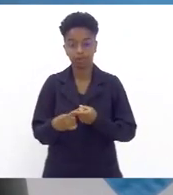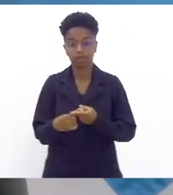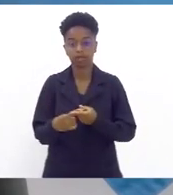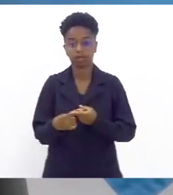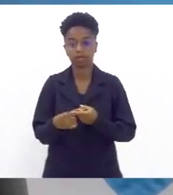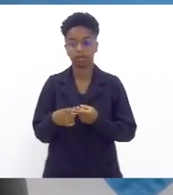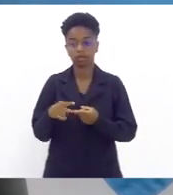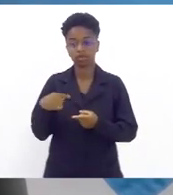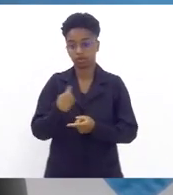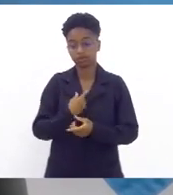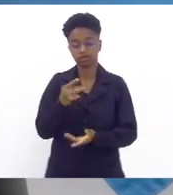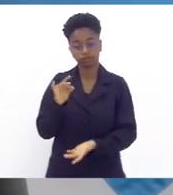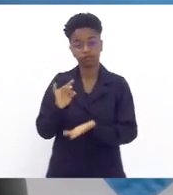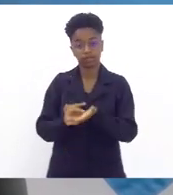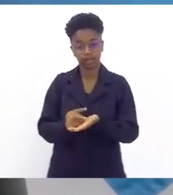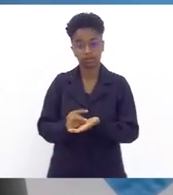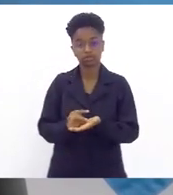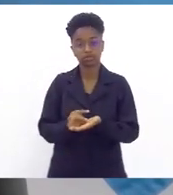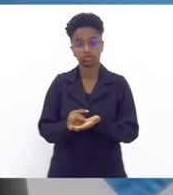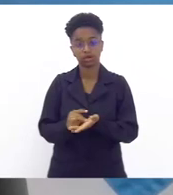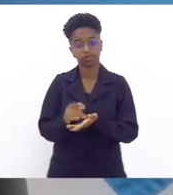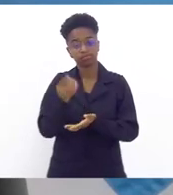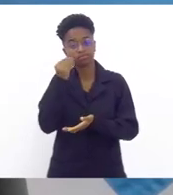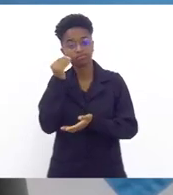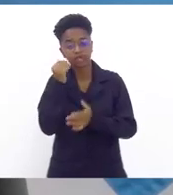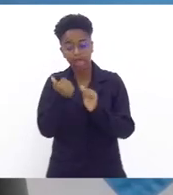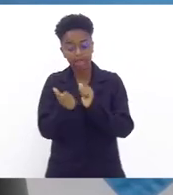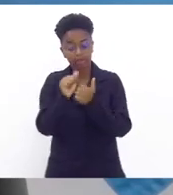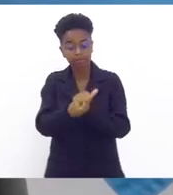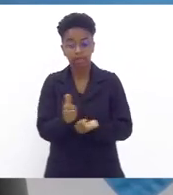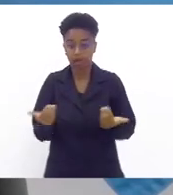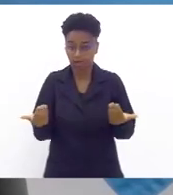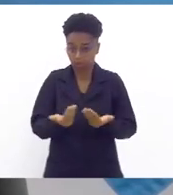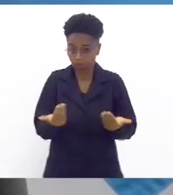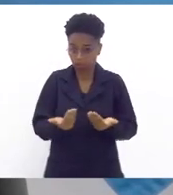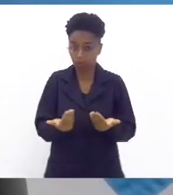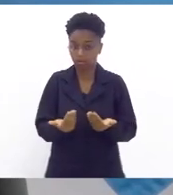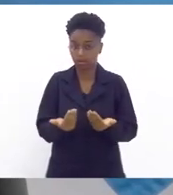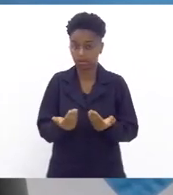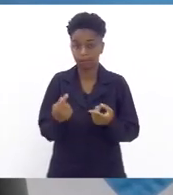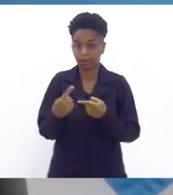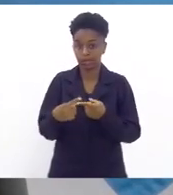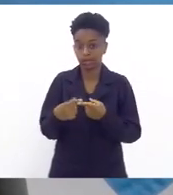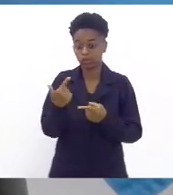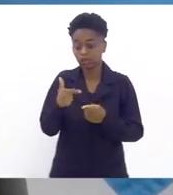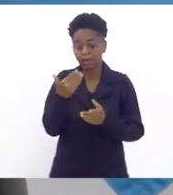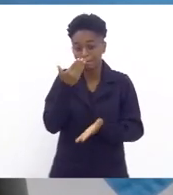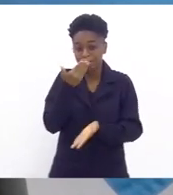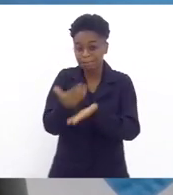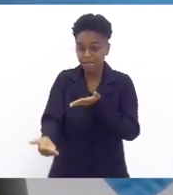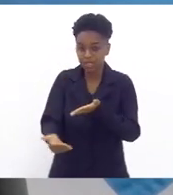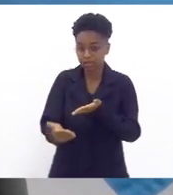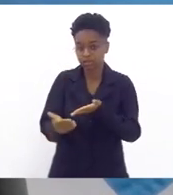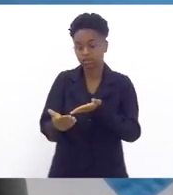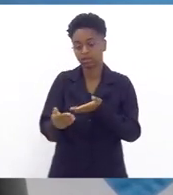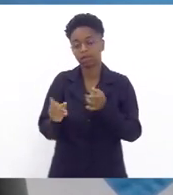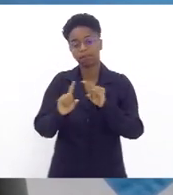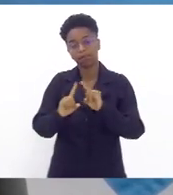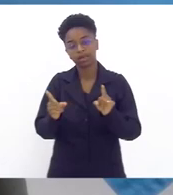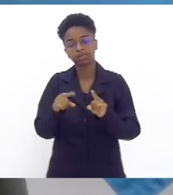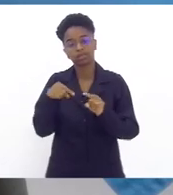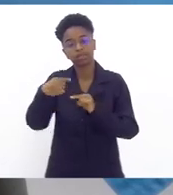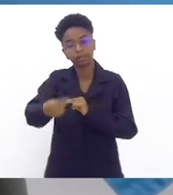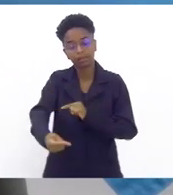de fato é adaptar nesse primeiro momento para que não tenha uma perda muito grande mas que a